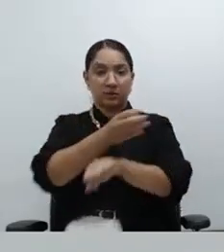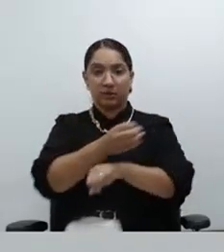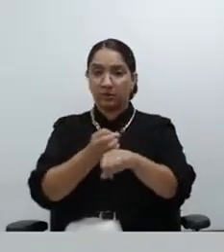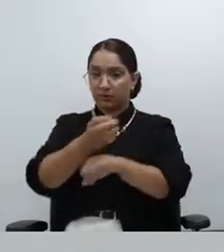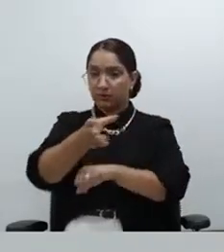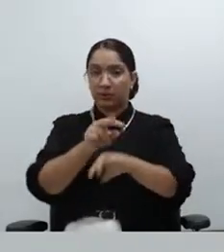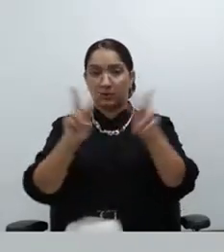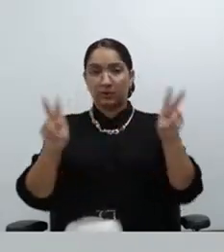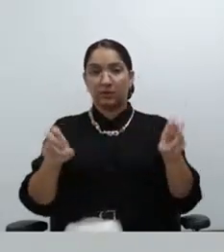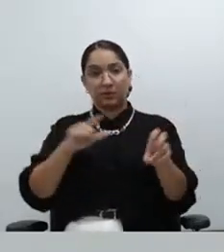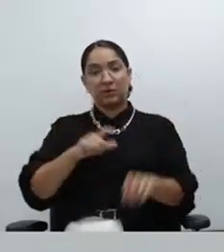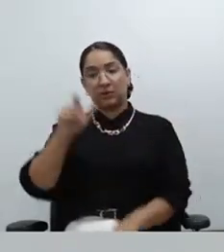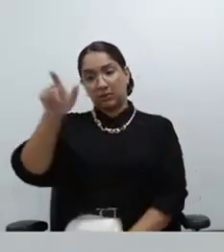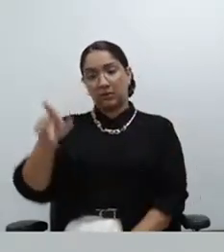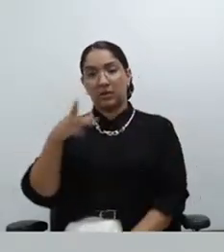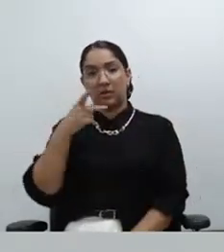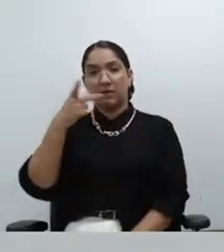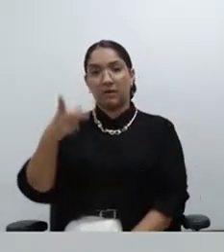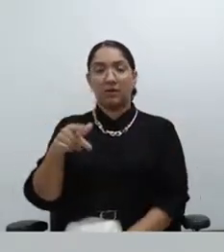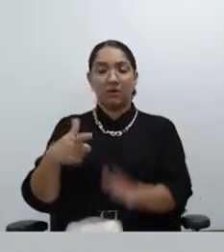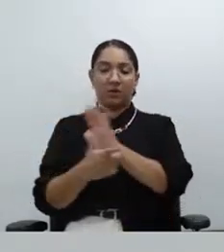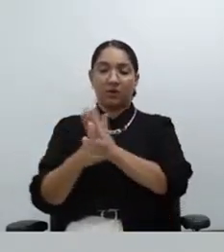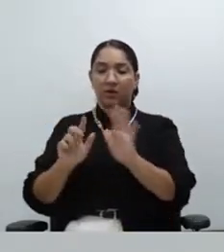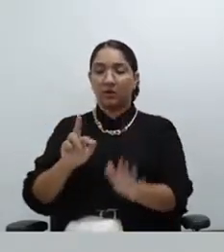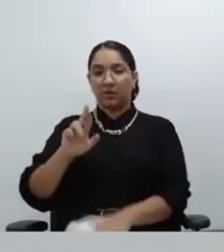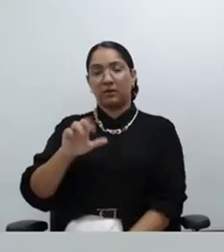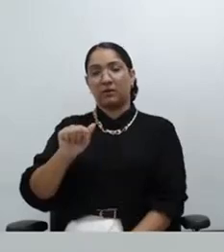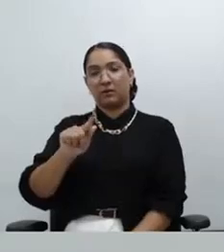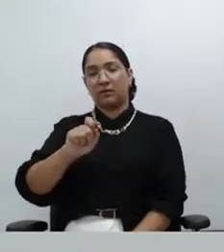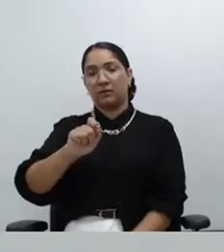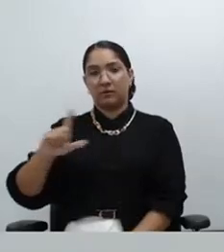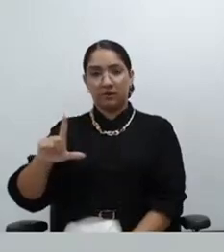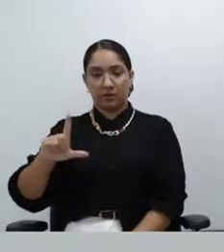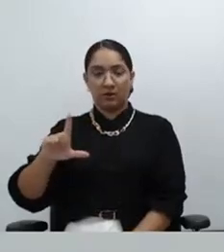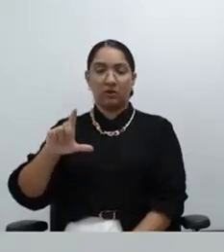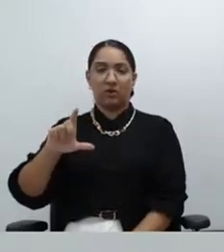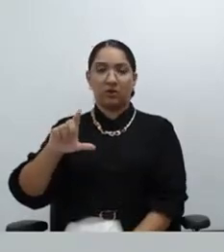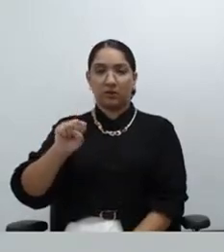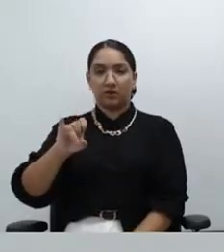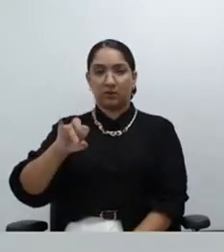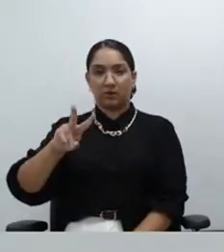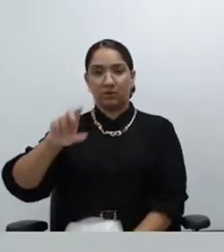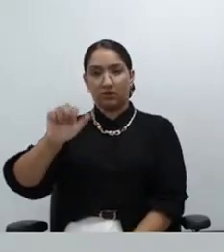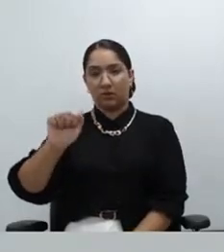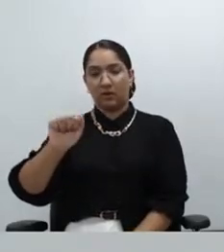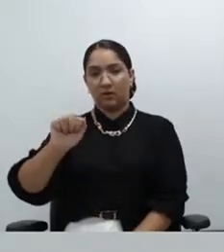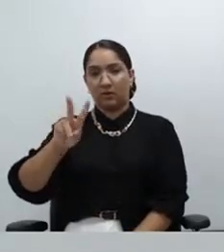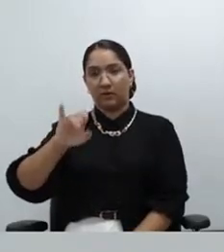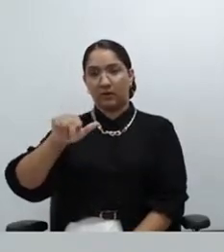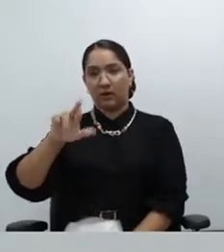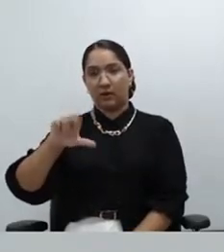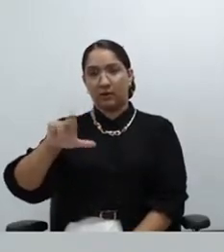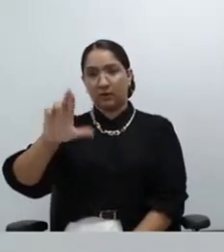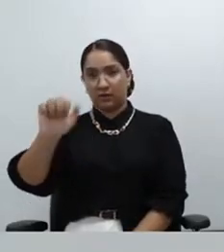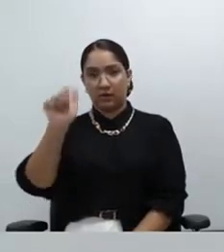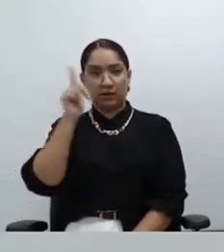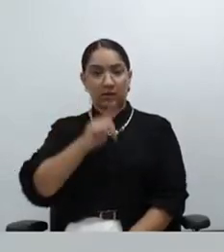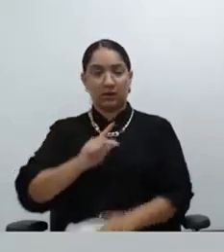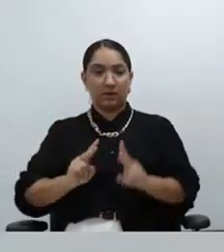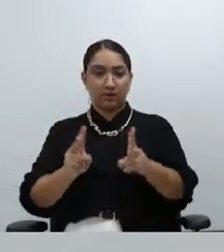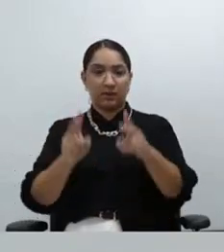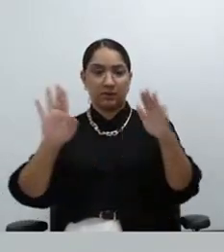pelo excelentíssimo colega Rafael Soares da Silva Vieira. Então, finalizando aqui as participações no